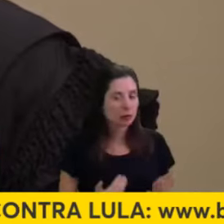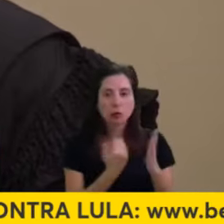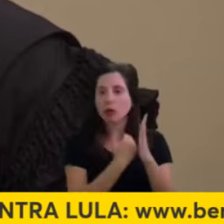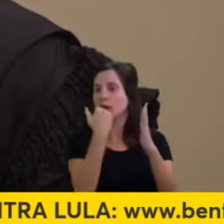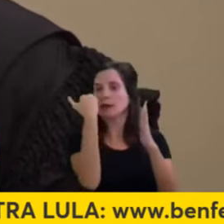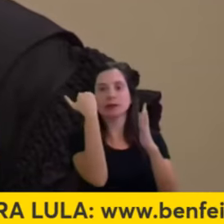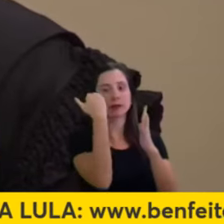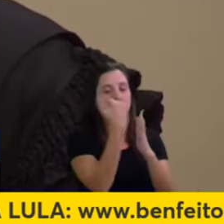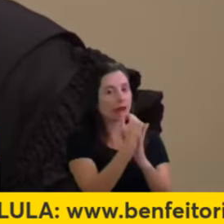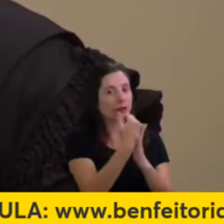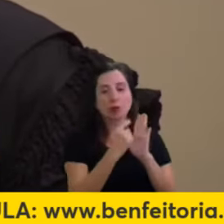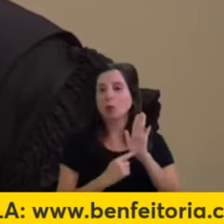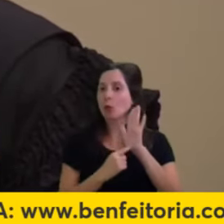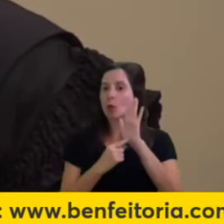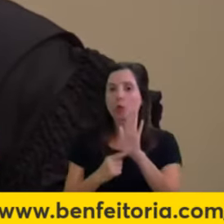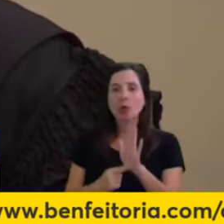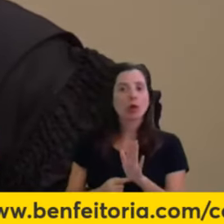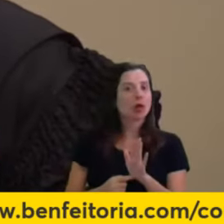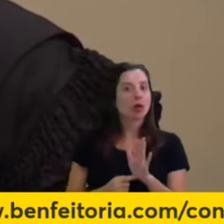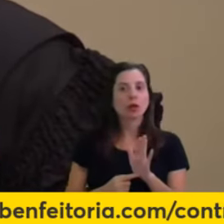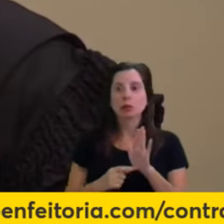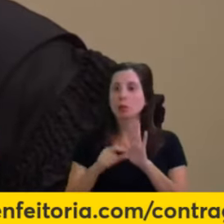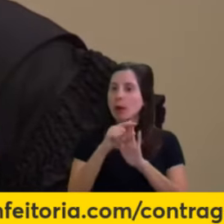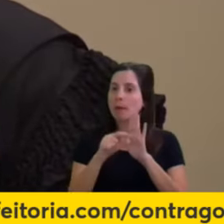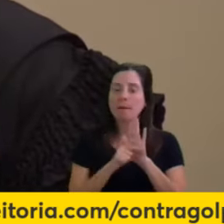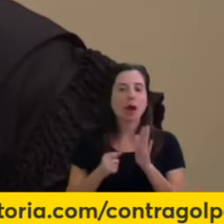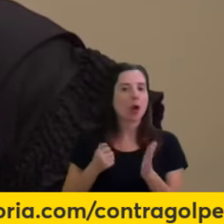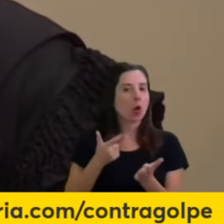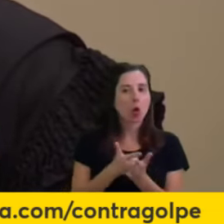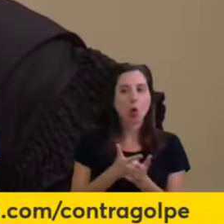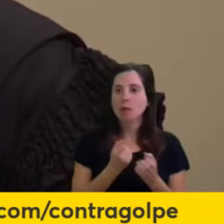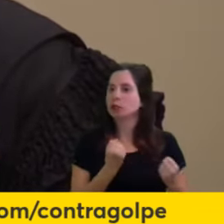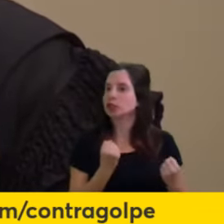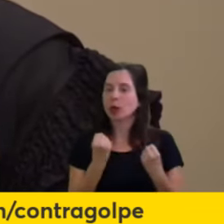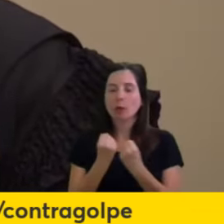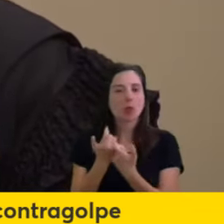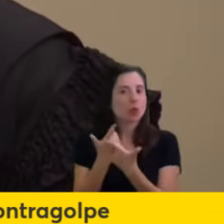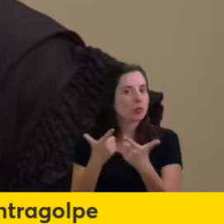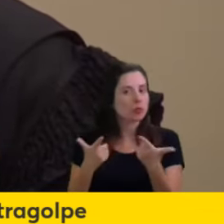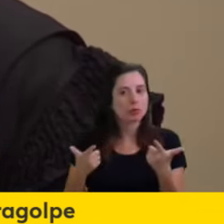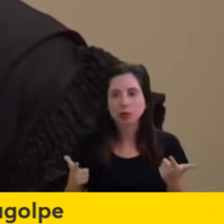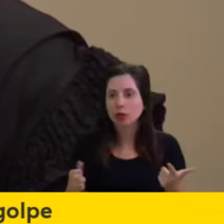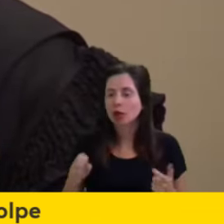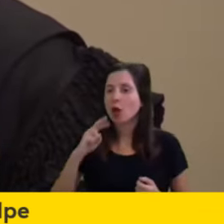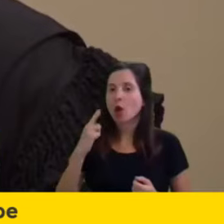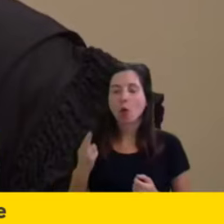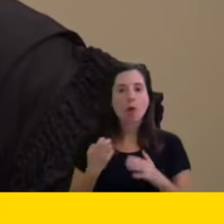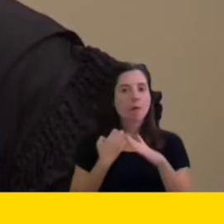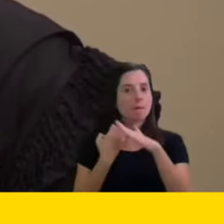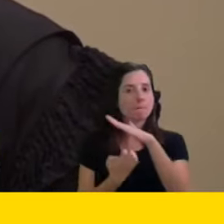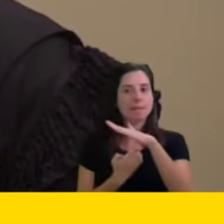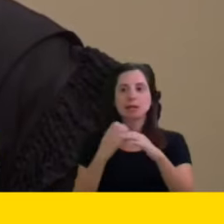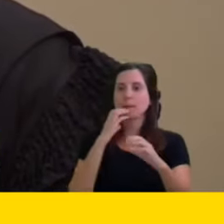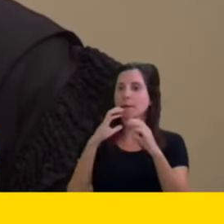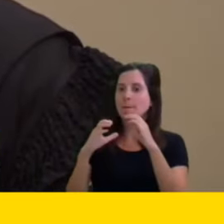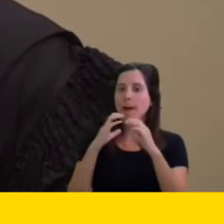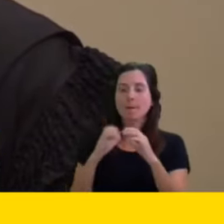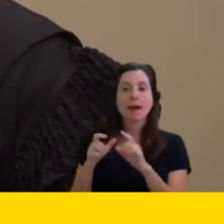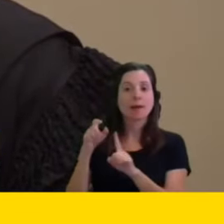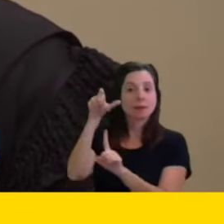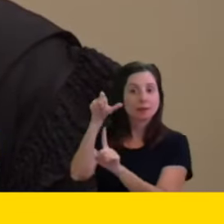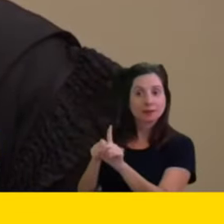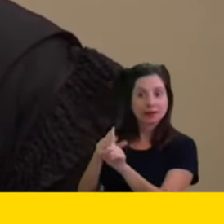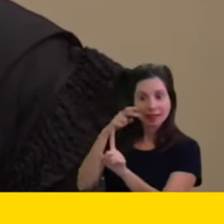como normal não se provou corrupção compra de apoio ou mesmo uso indevido dos meios de comunicação considerando que o investigado Sérgio Mouro já tinha